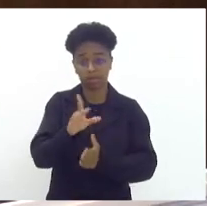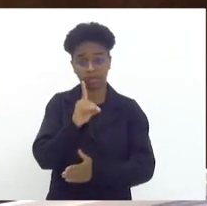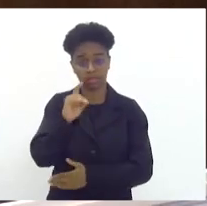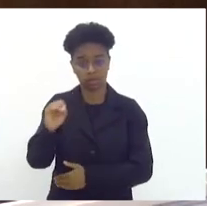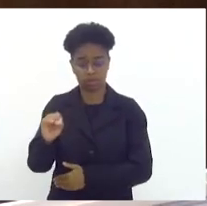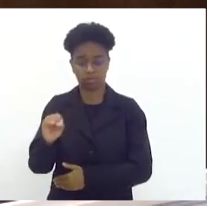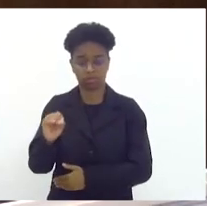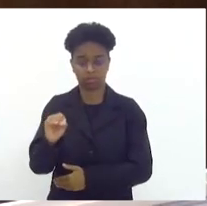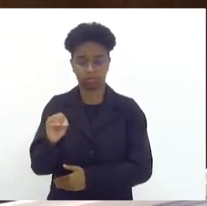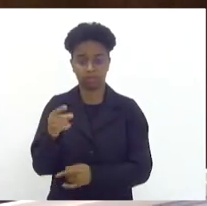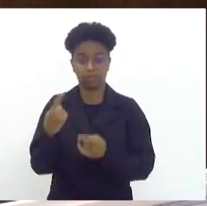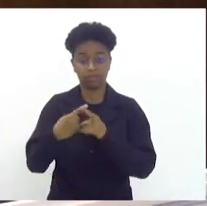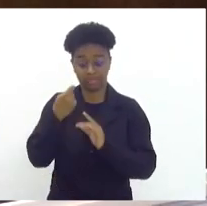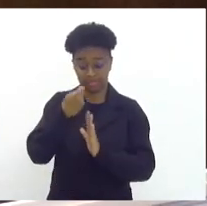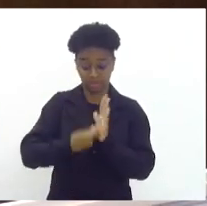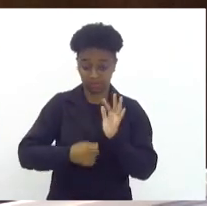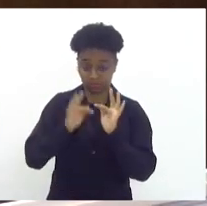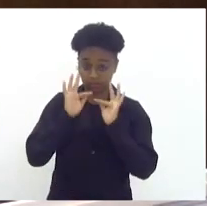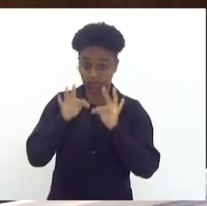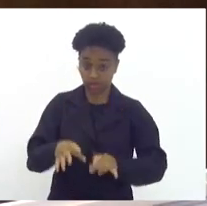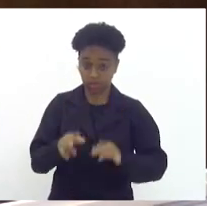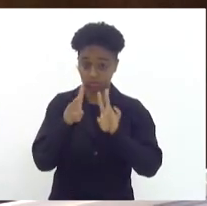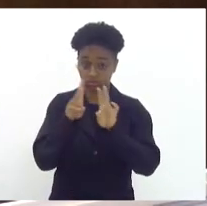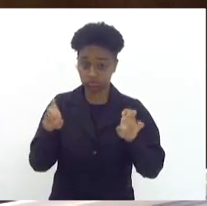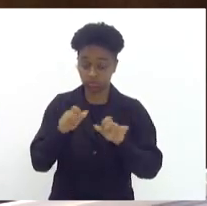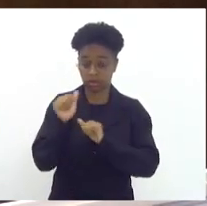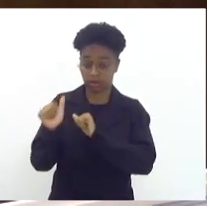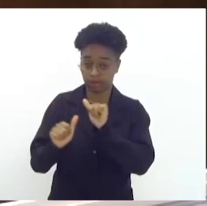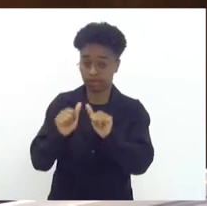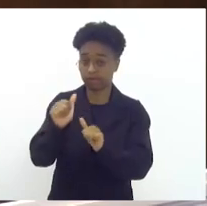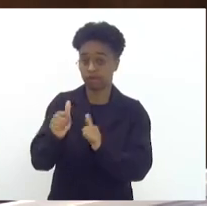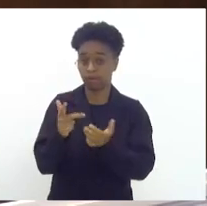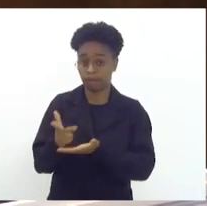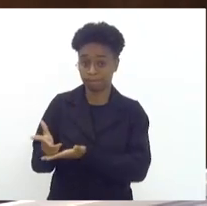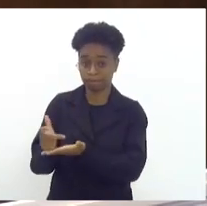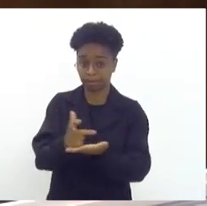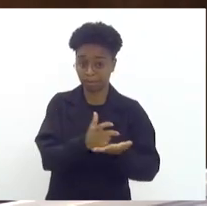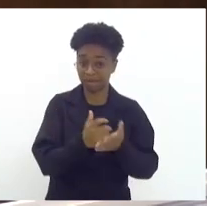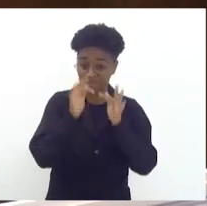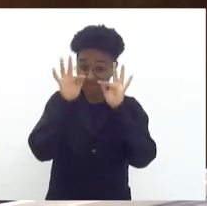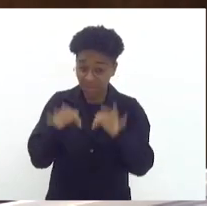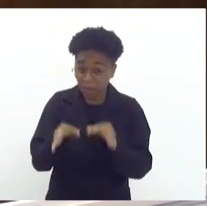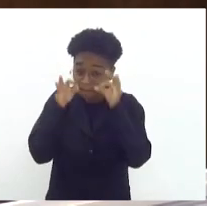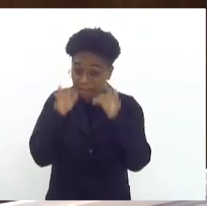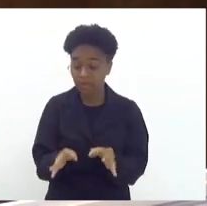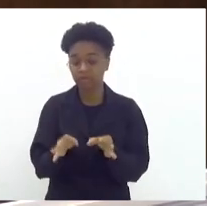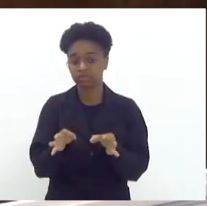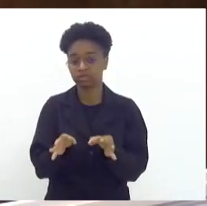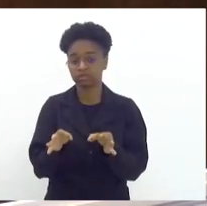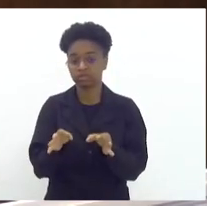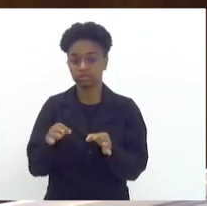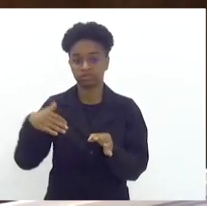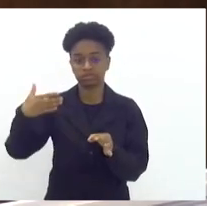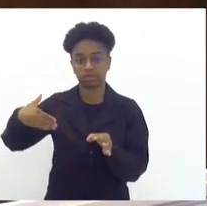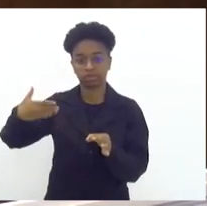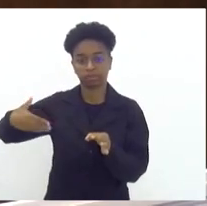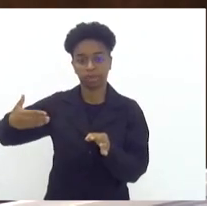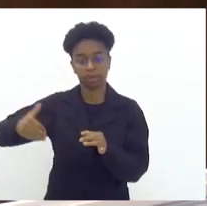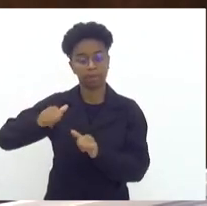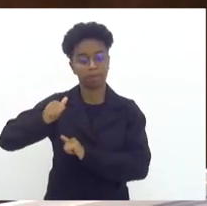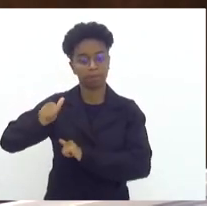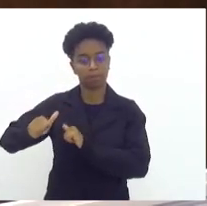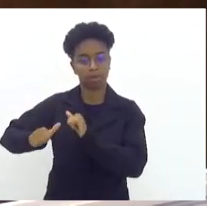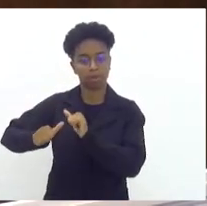o texto final da reforma tributária o final final foi mudando ao longo do mês